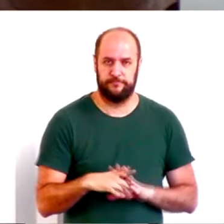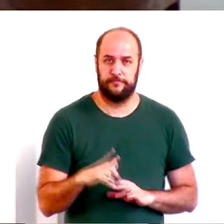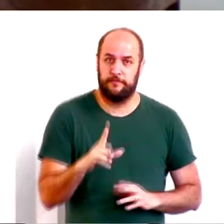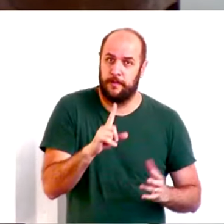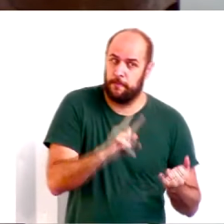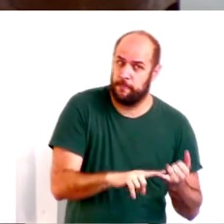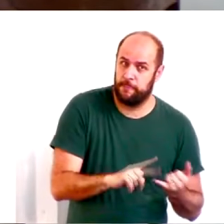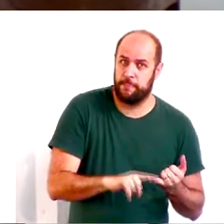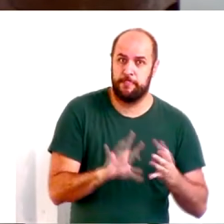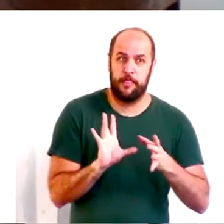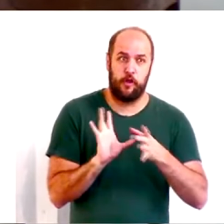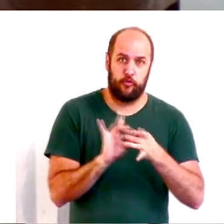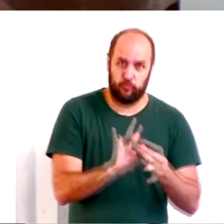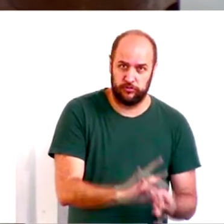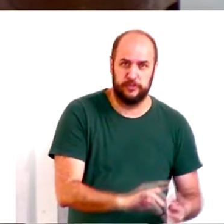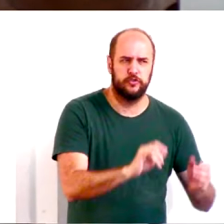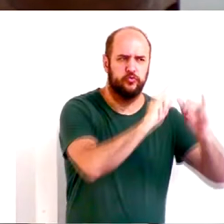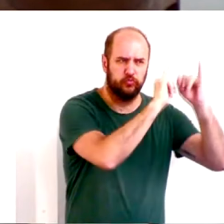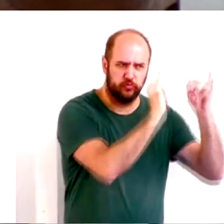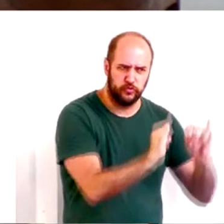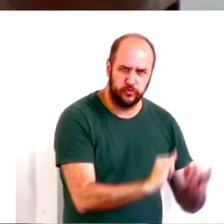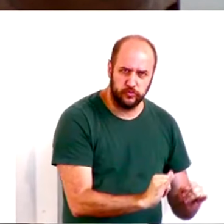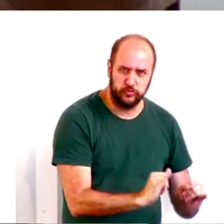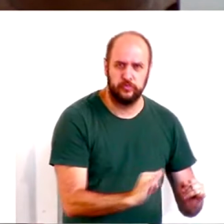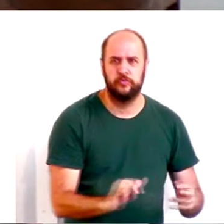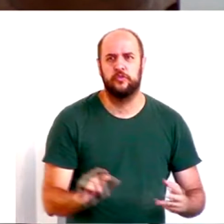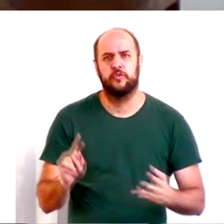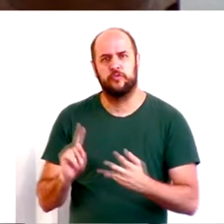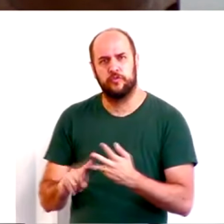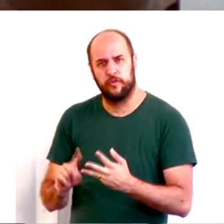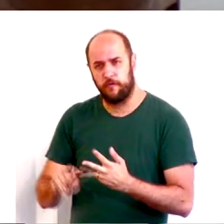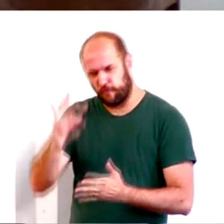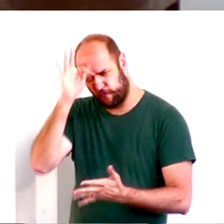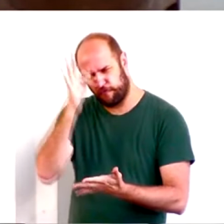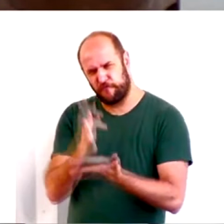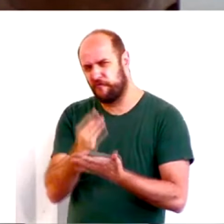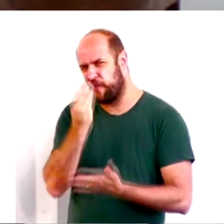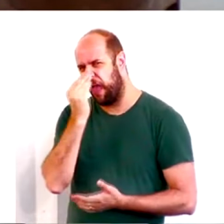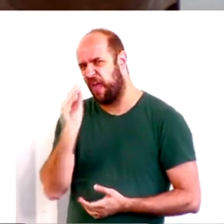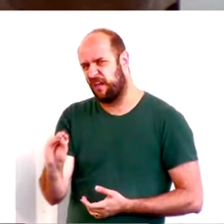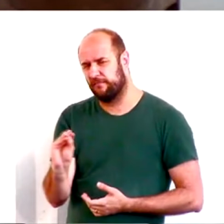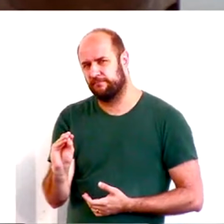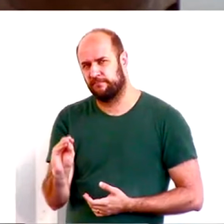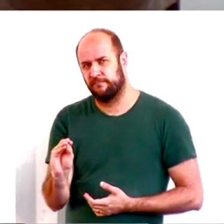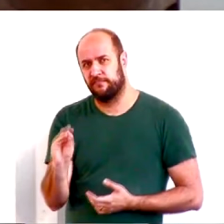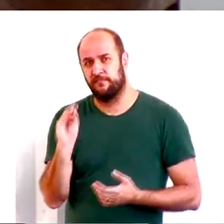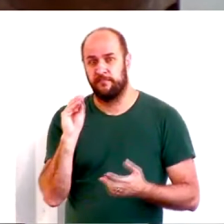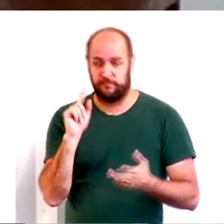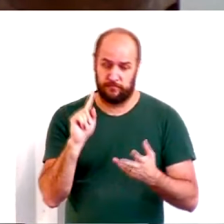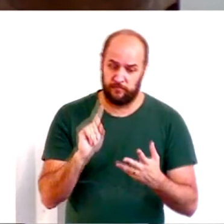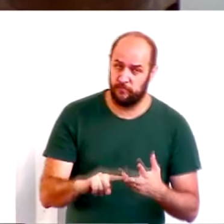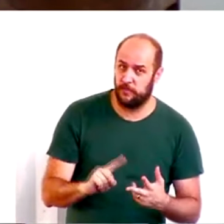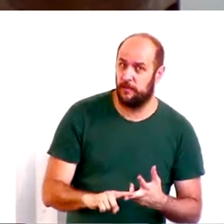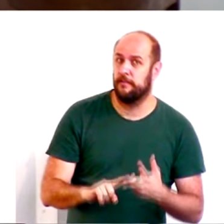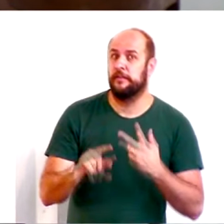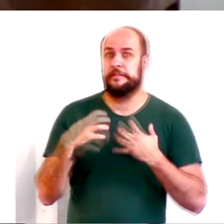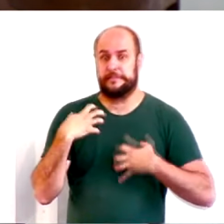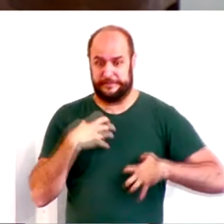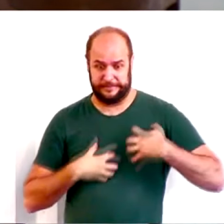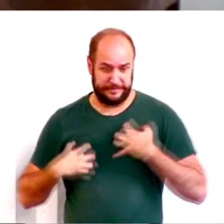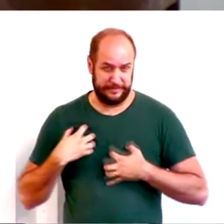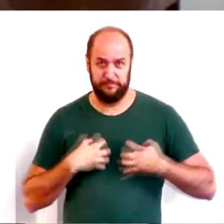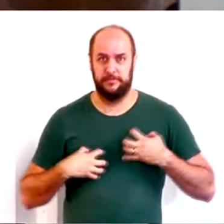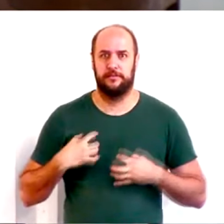de abandono de uma fé viva nós temos o desespero eu não vou ler todo o texto mas o